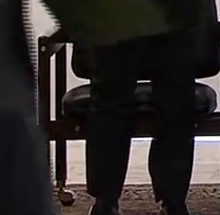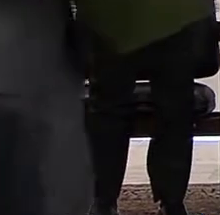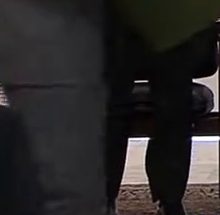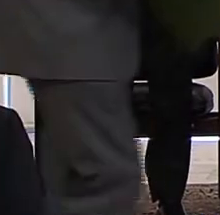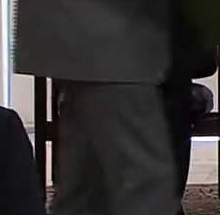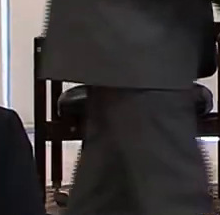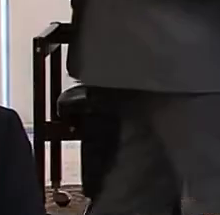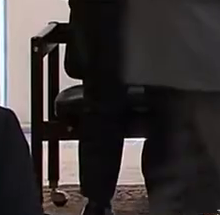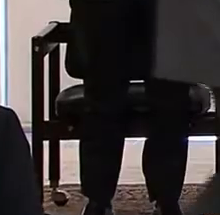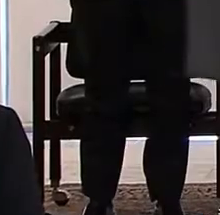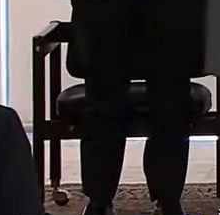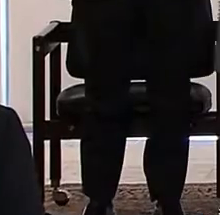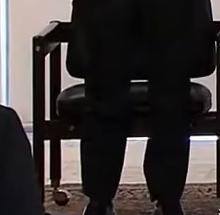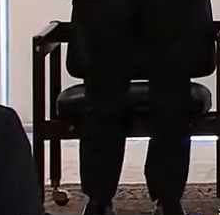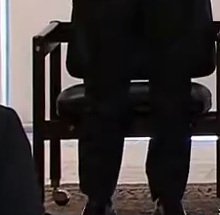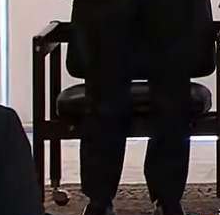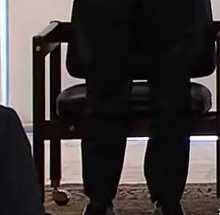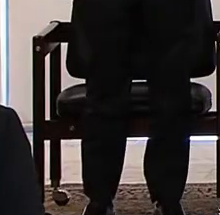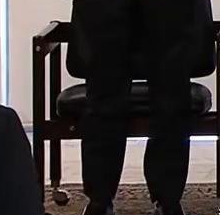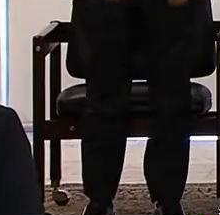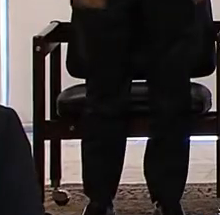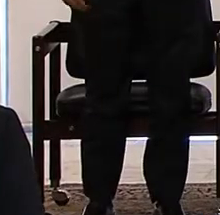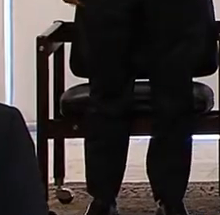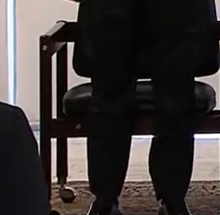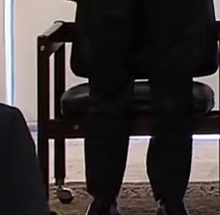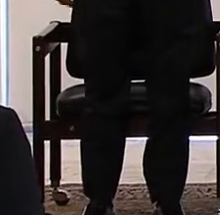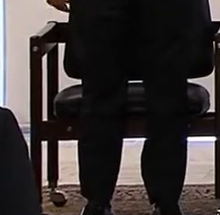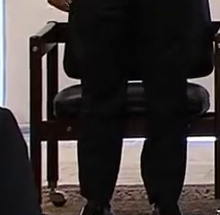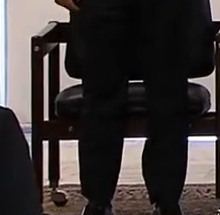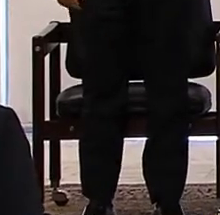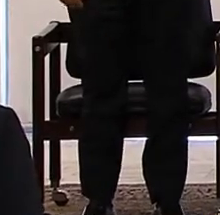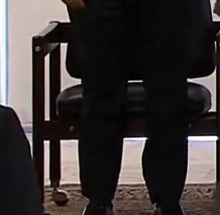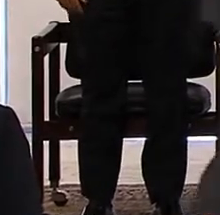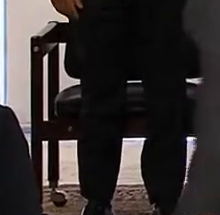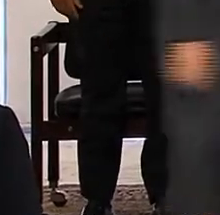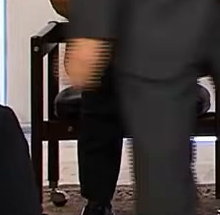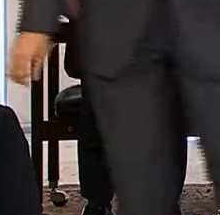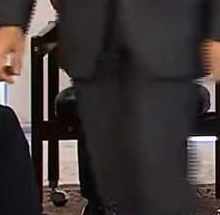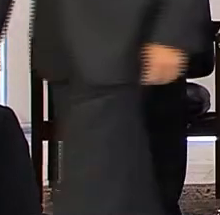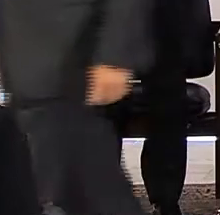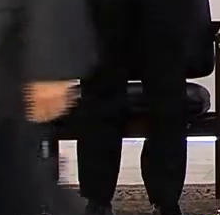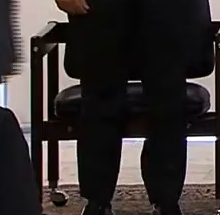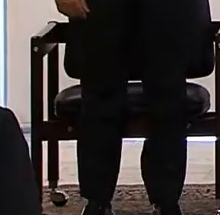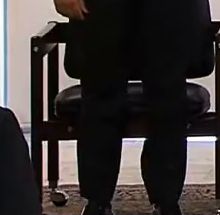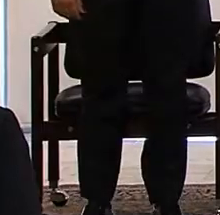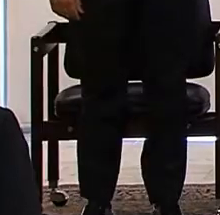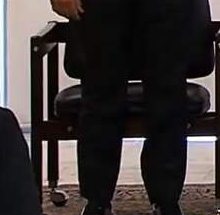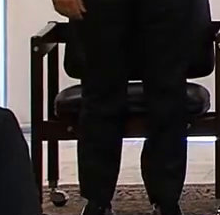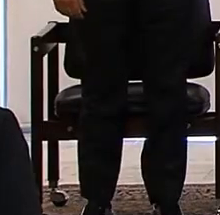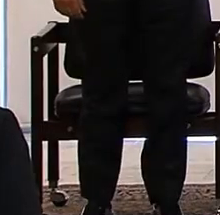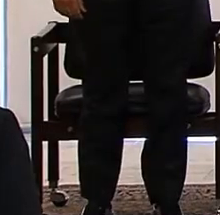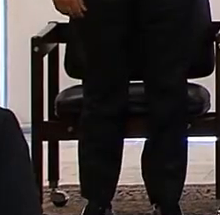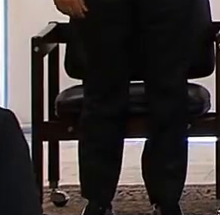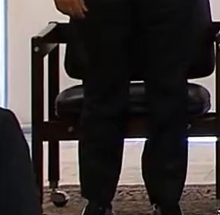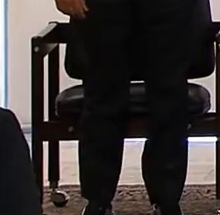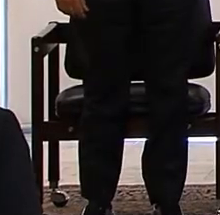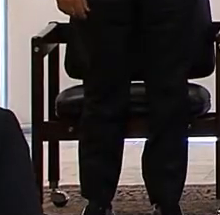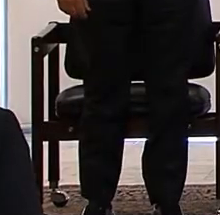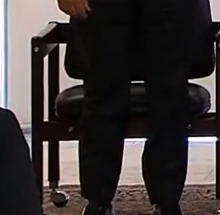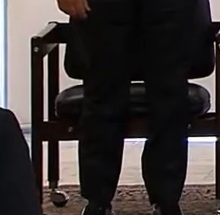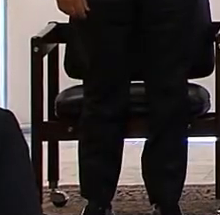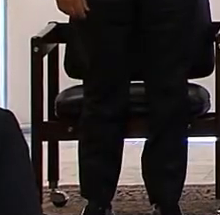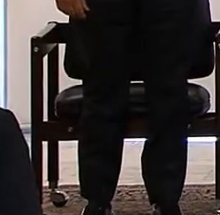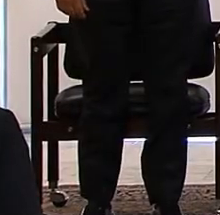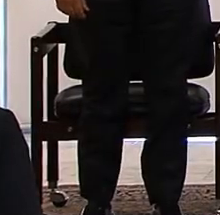a assinar a autorização do ministério das cidades com a prefeitura municipal de teresina para emissão de termos aditivos